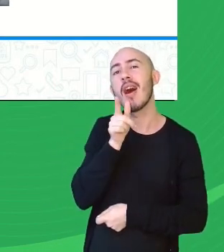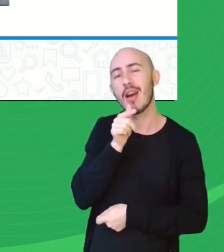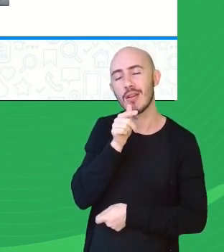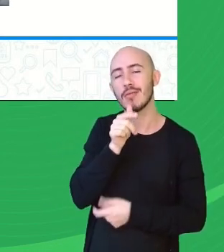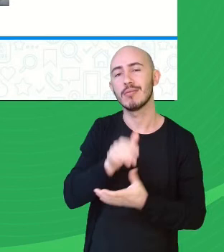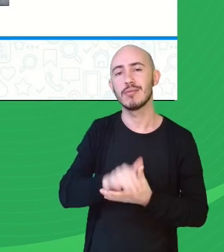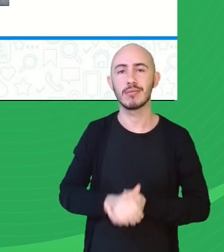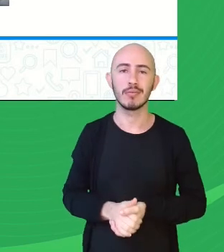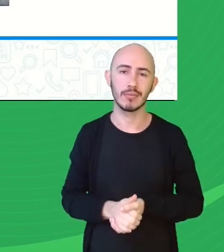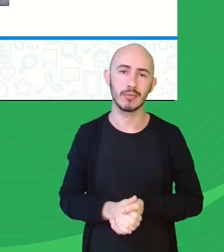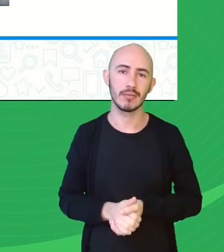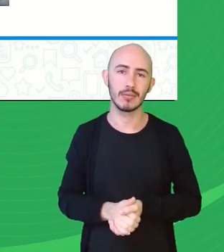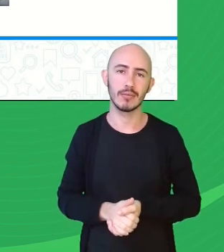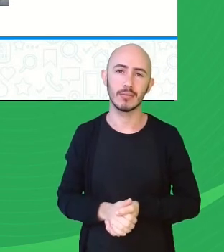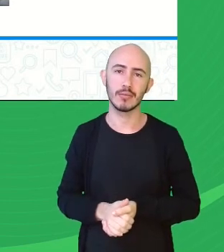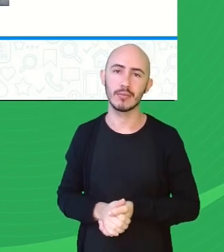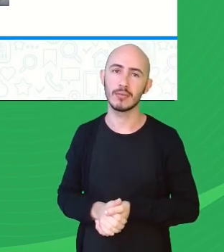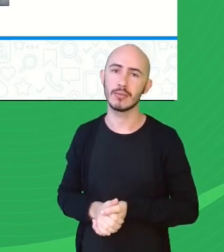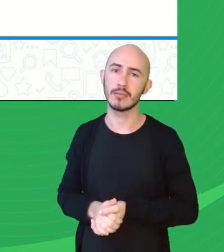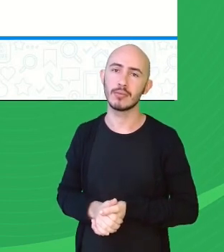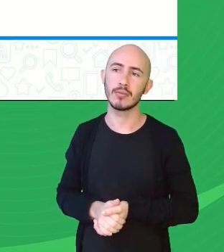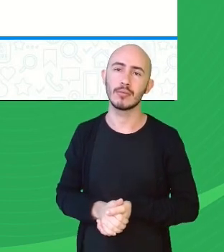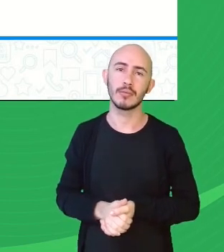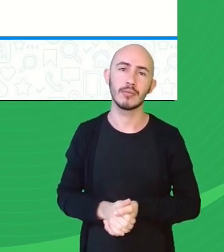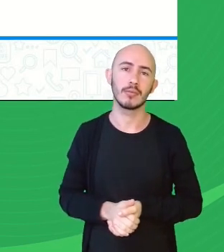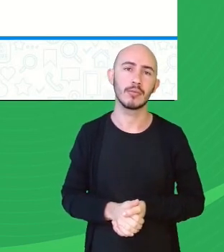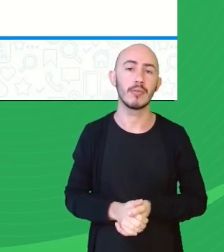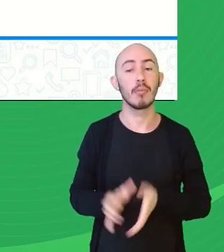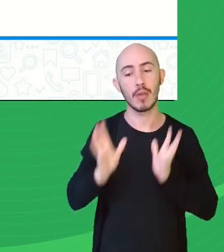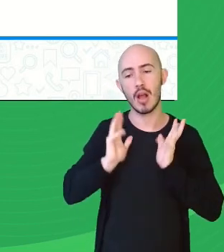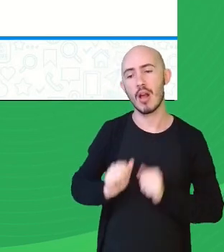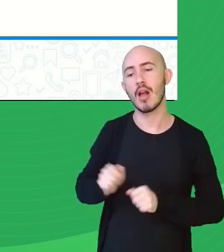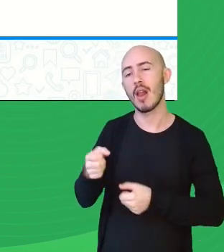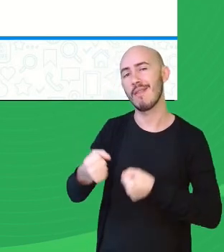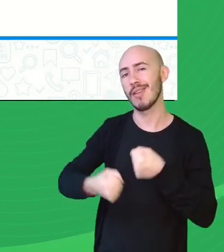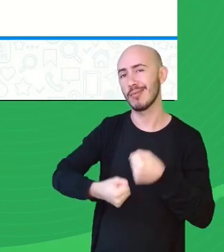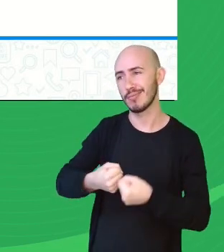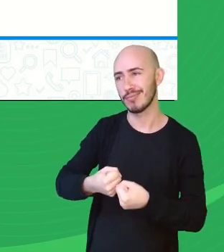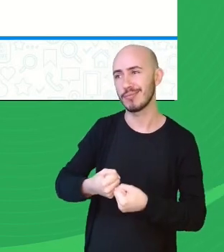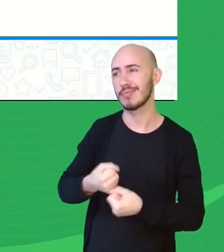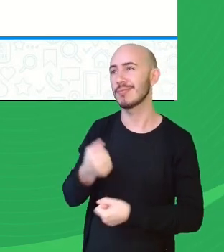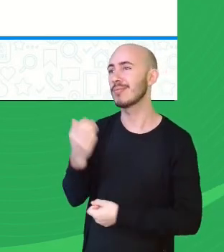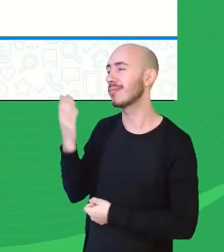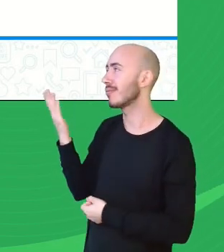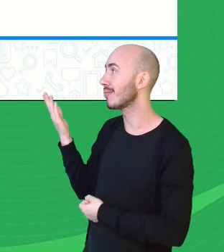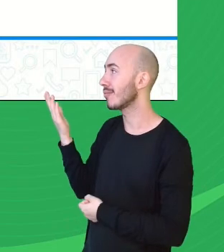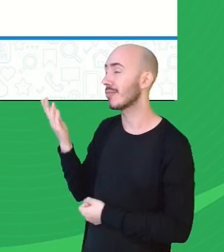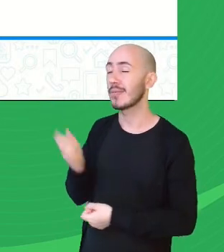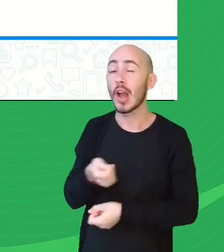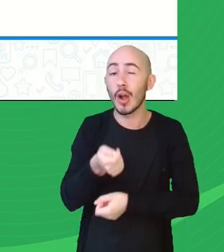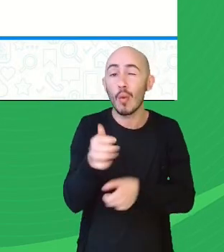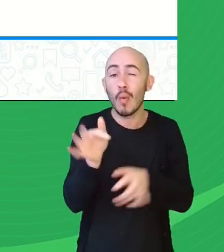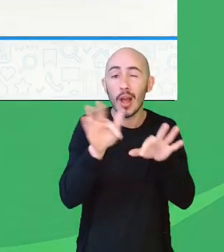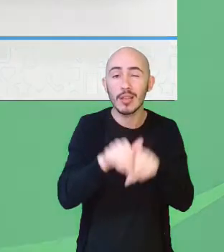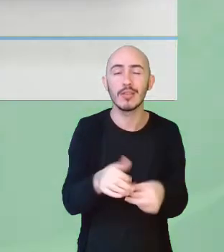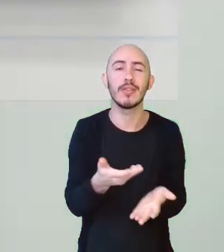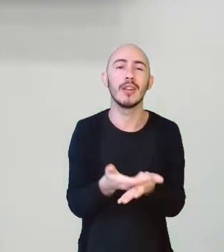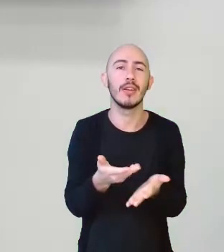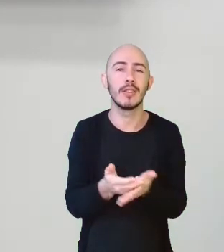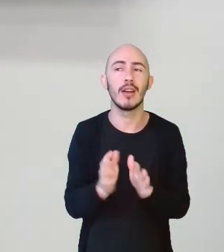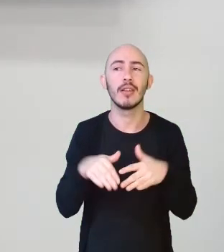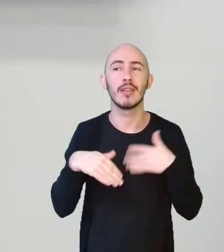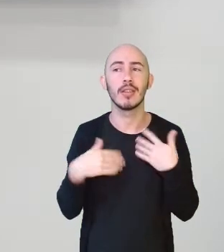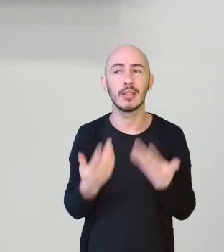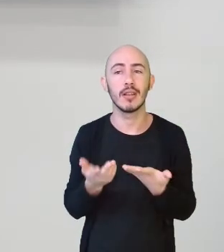de água que você está usando naquela atividade. Vamos lá, está chegando já perto do finzinho da aula. Vamos